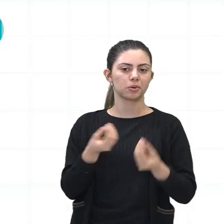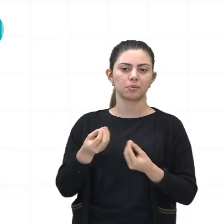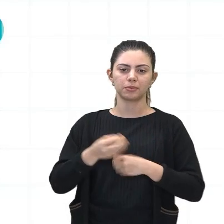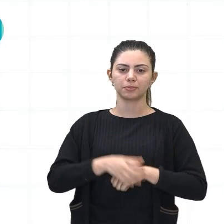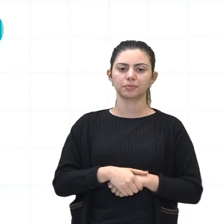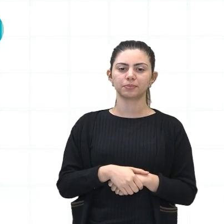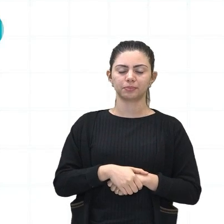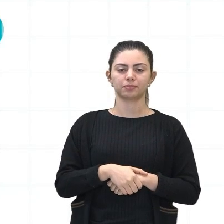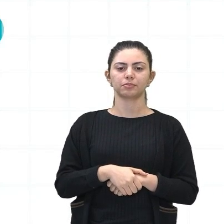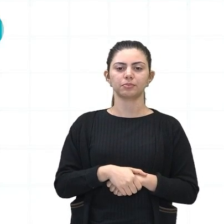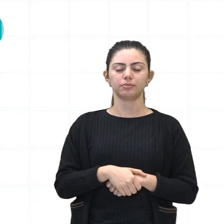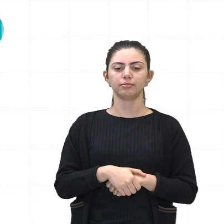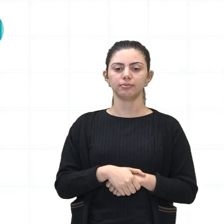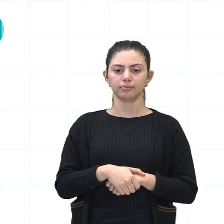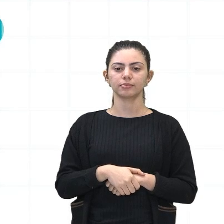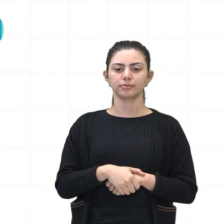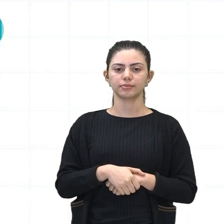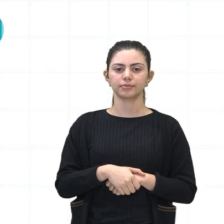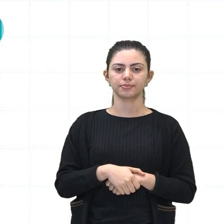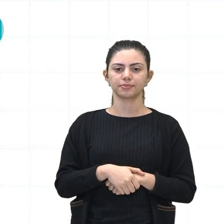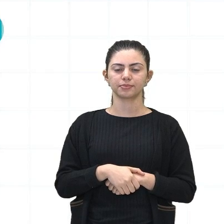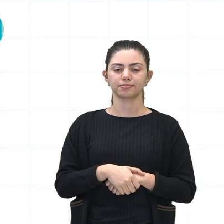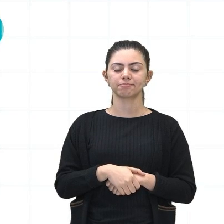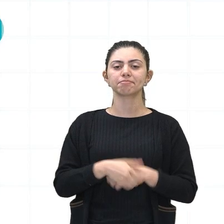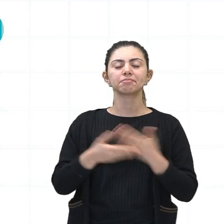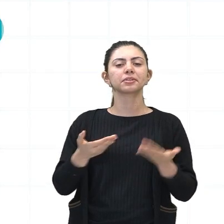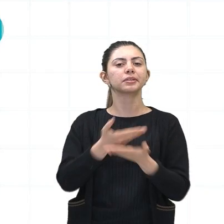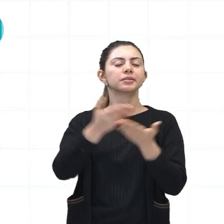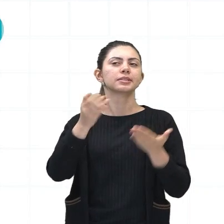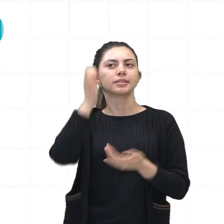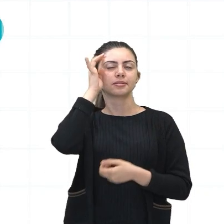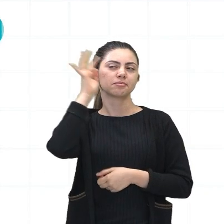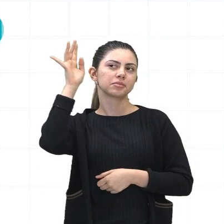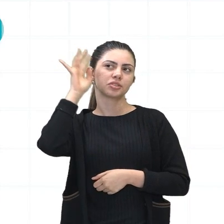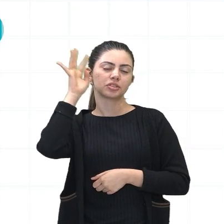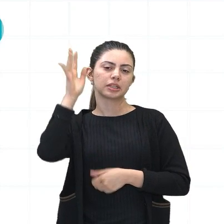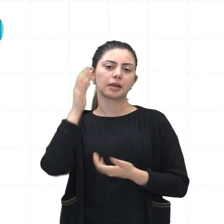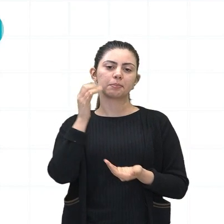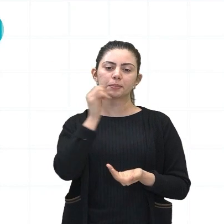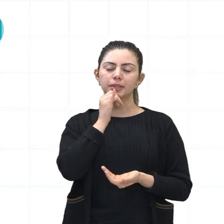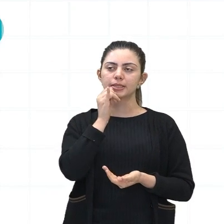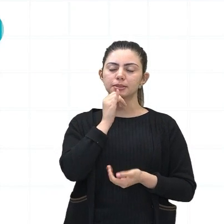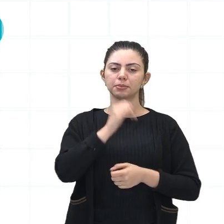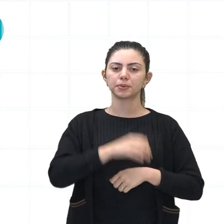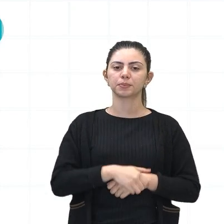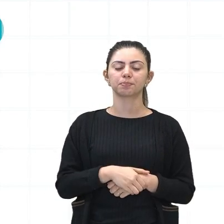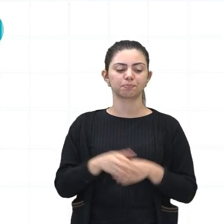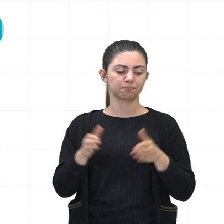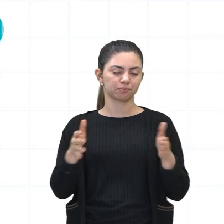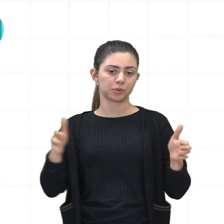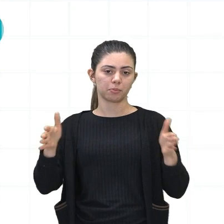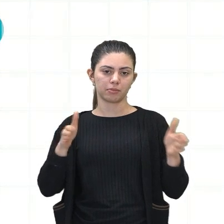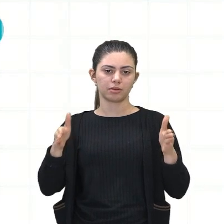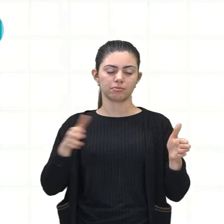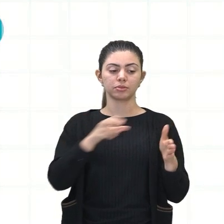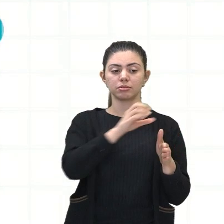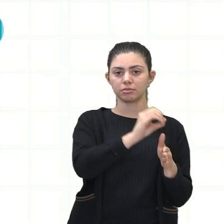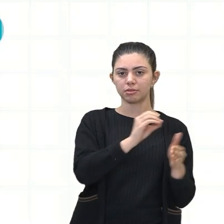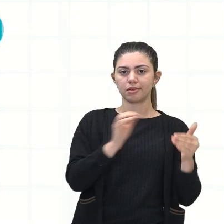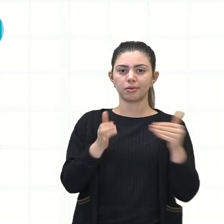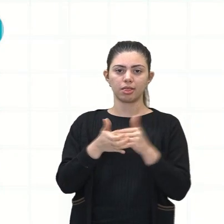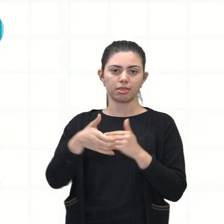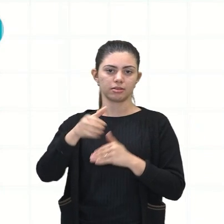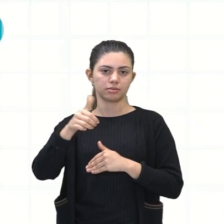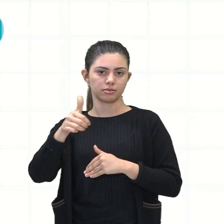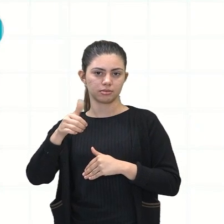it. Então, pensem numa escala de 0 a 100% e